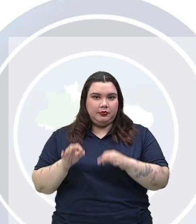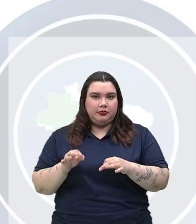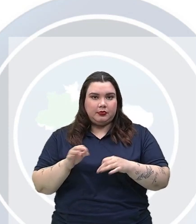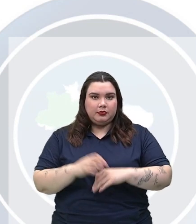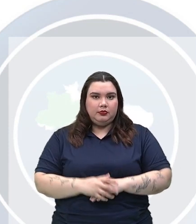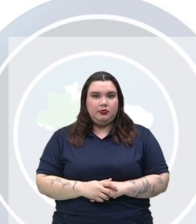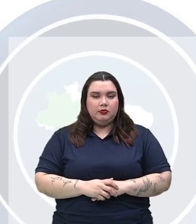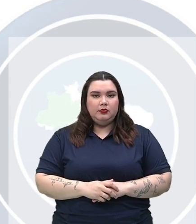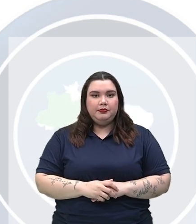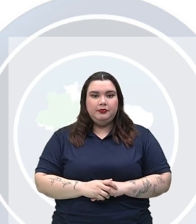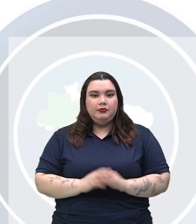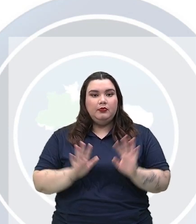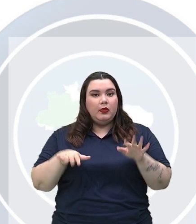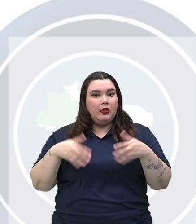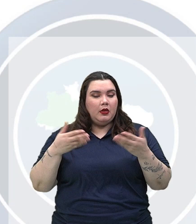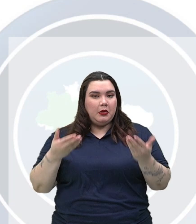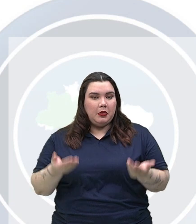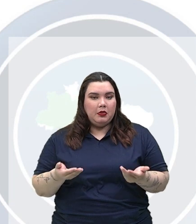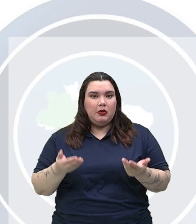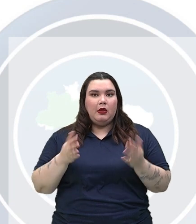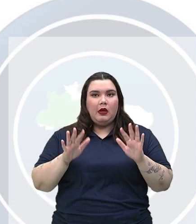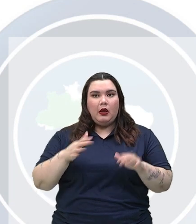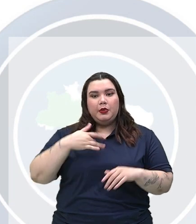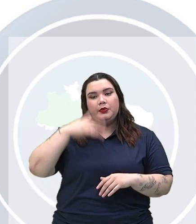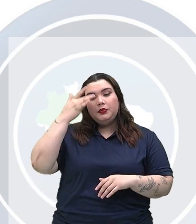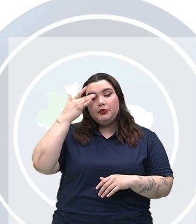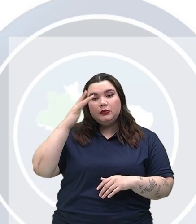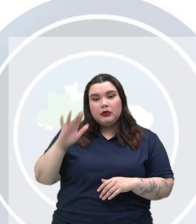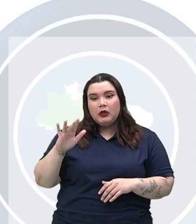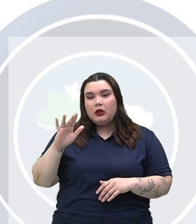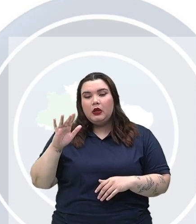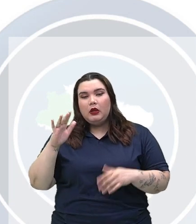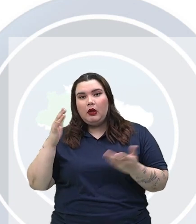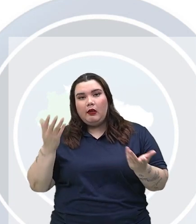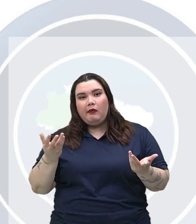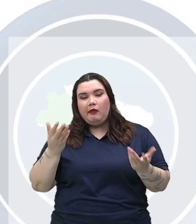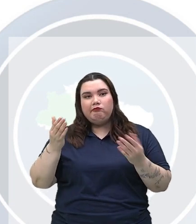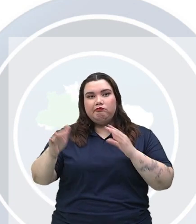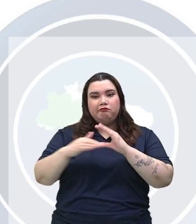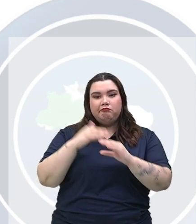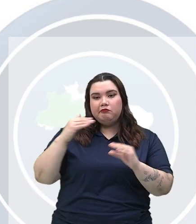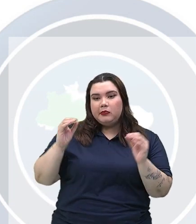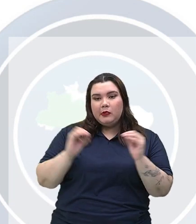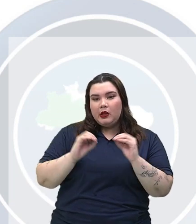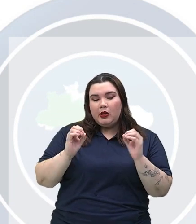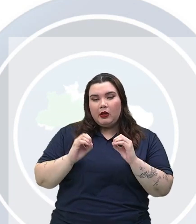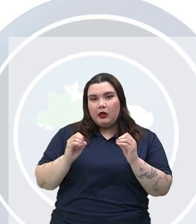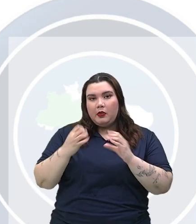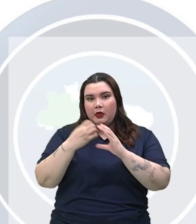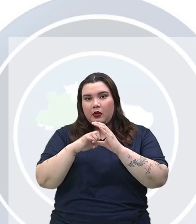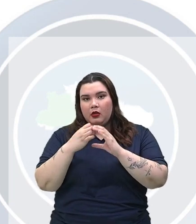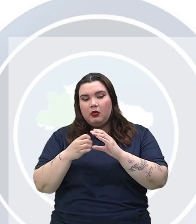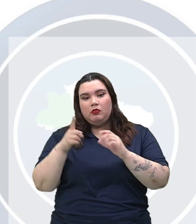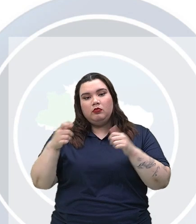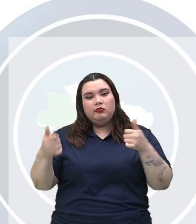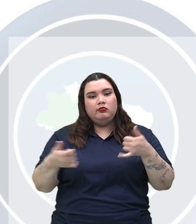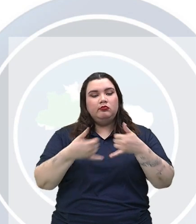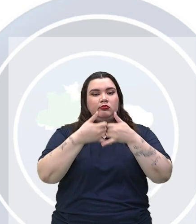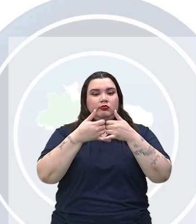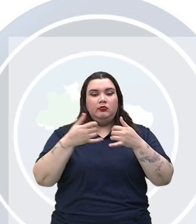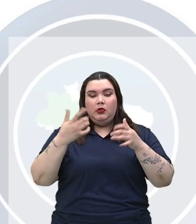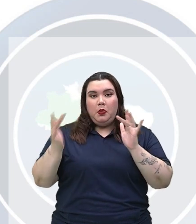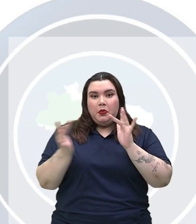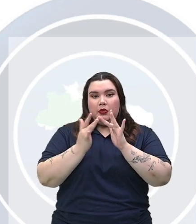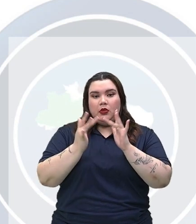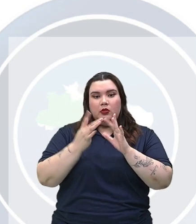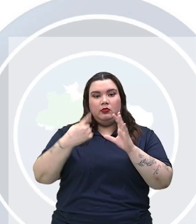professor, tá bom? E aí, não sei, não me passaram esse e-mail. Vocês podem estar entrando em contato conosco, que nós daremos